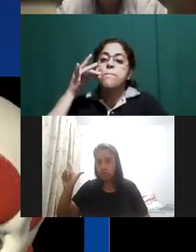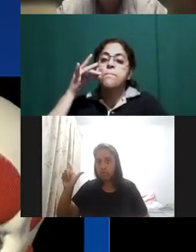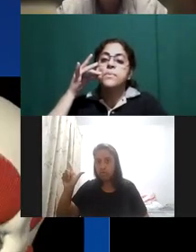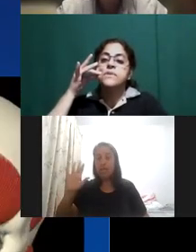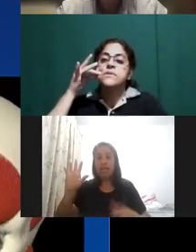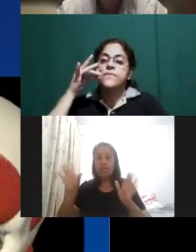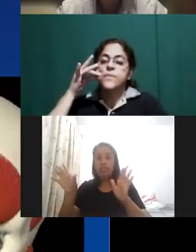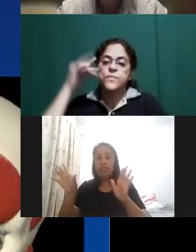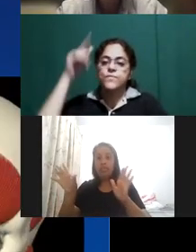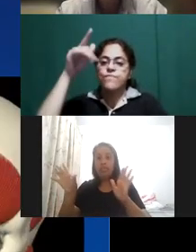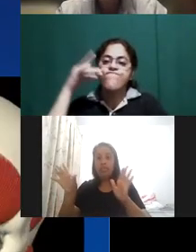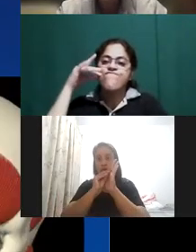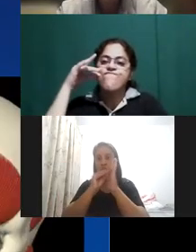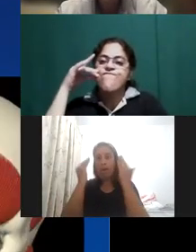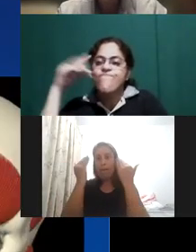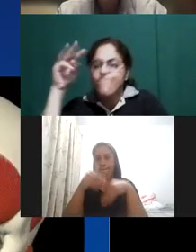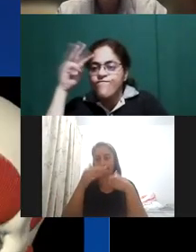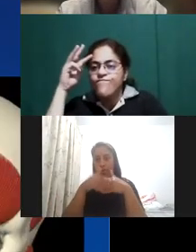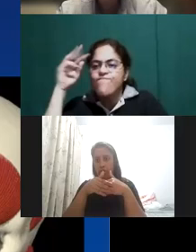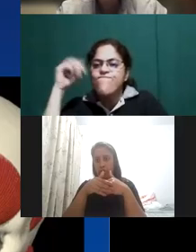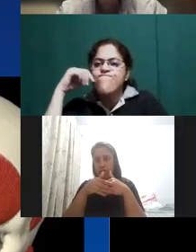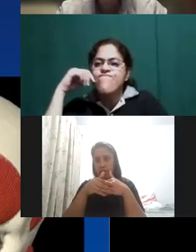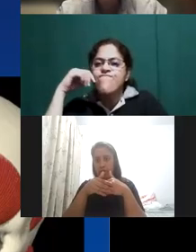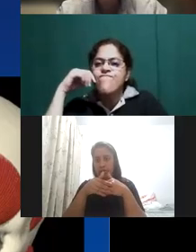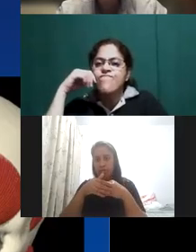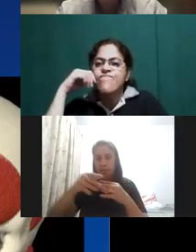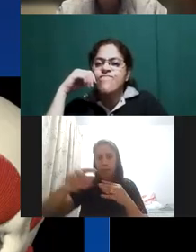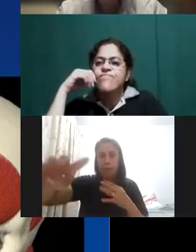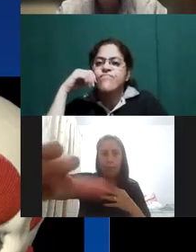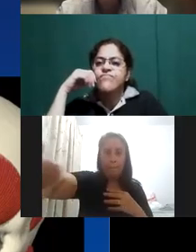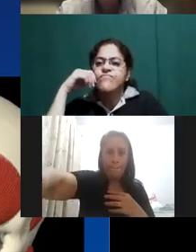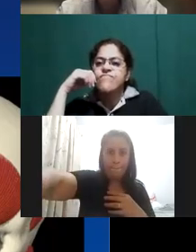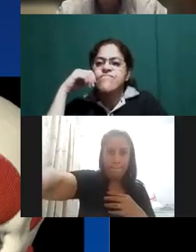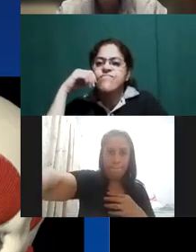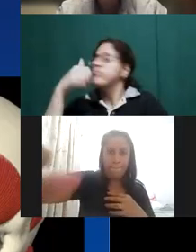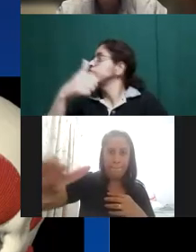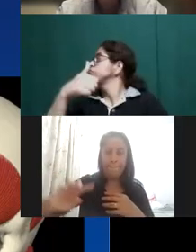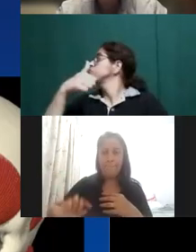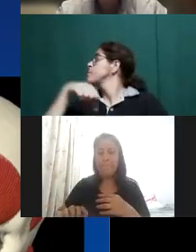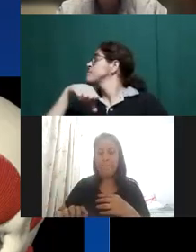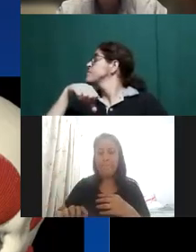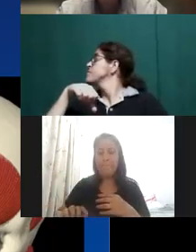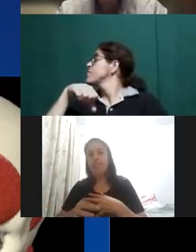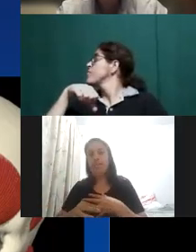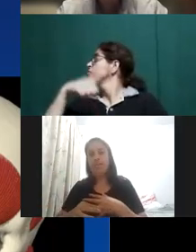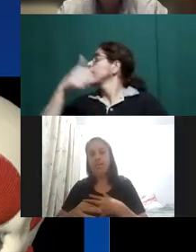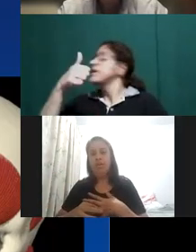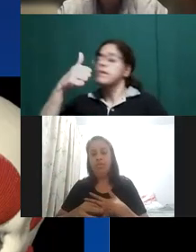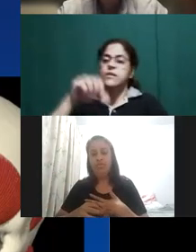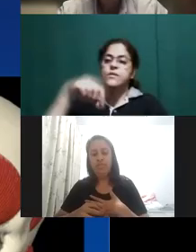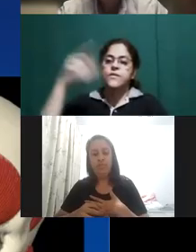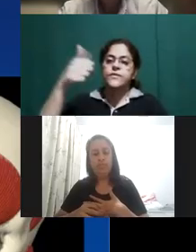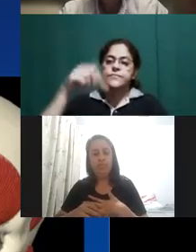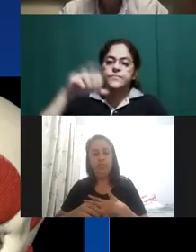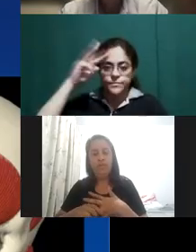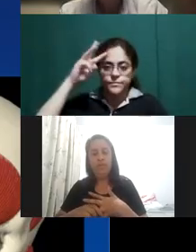Vocês têm, na terça que vem, já acabou a matéria anterior a essa? Vocês sabem? Alguém pode